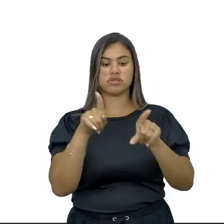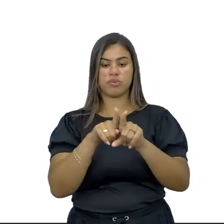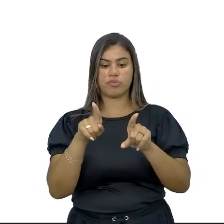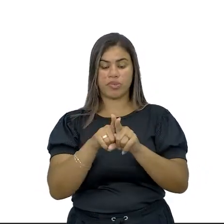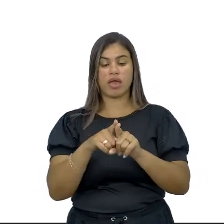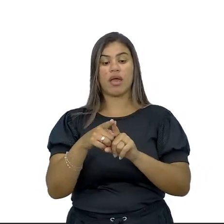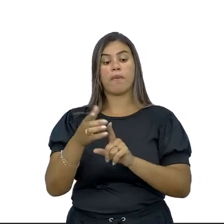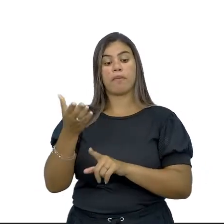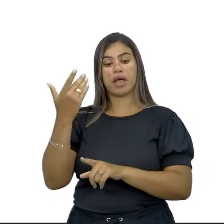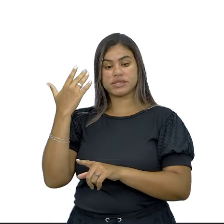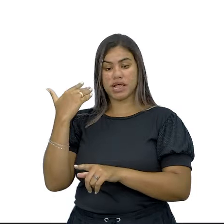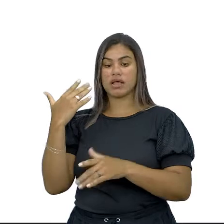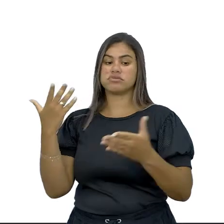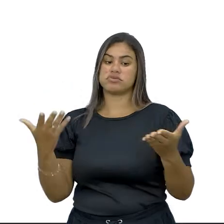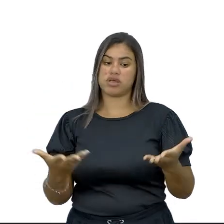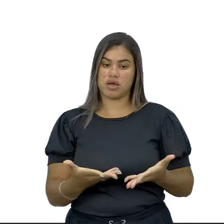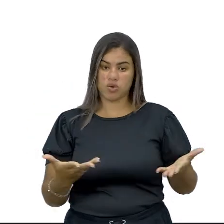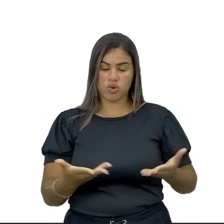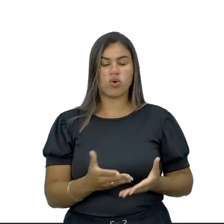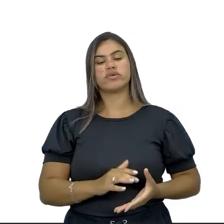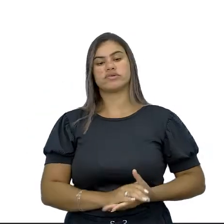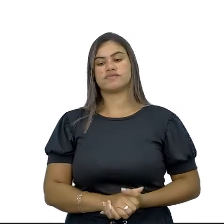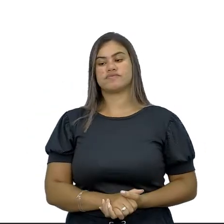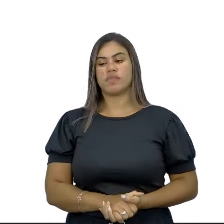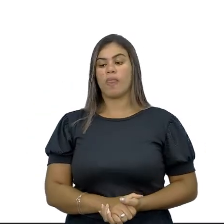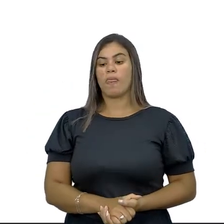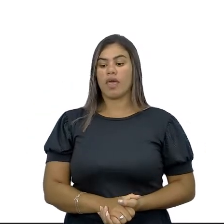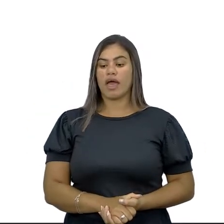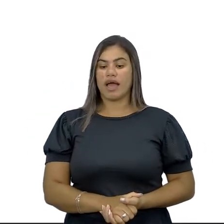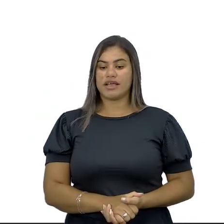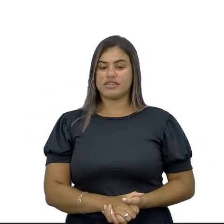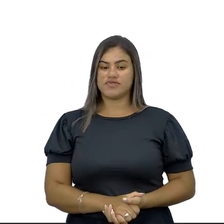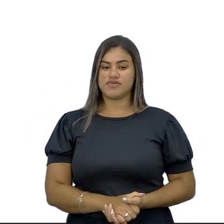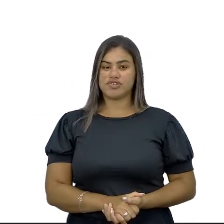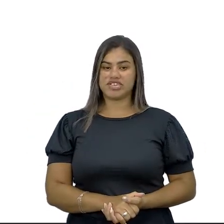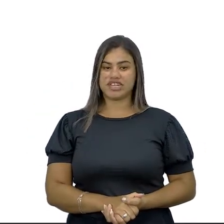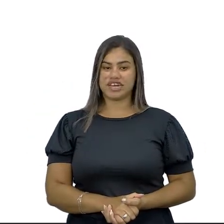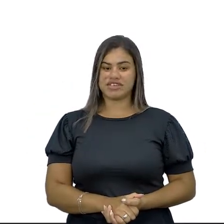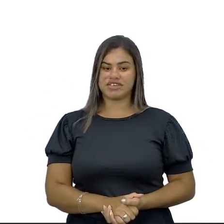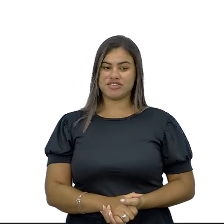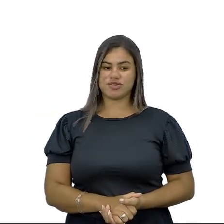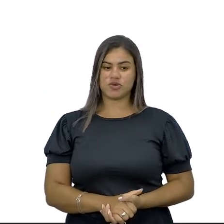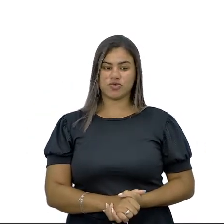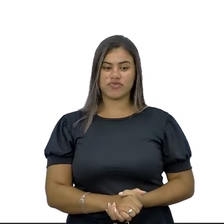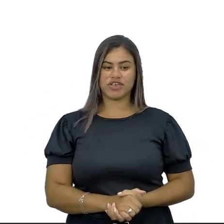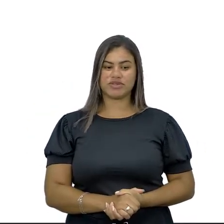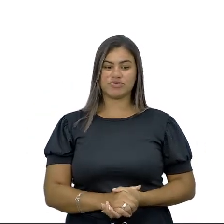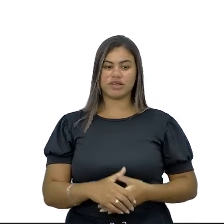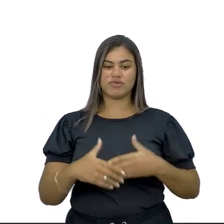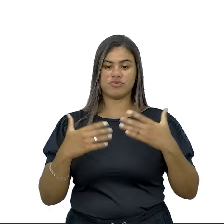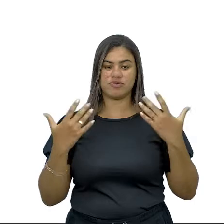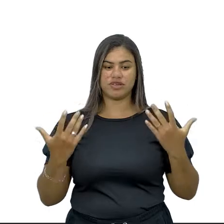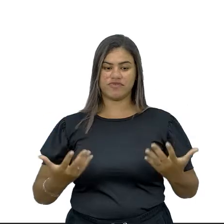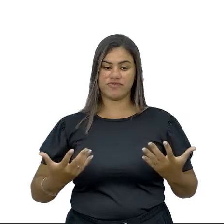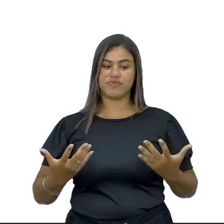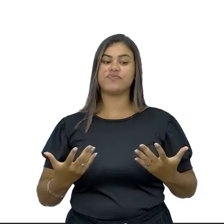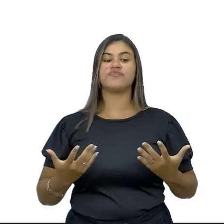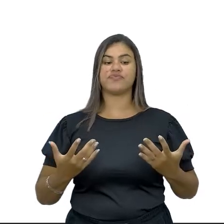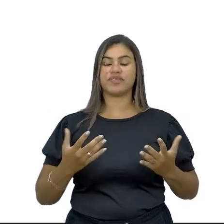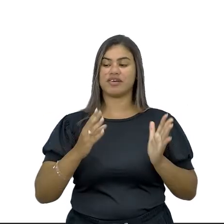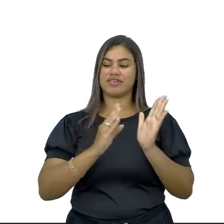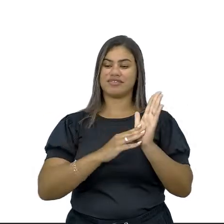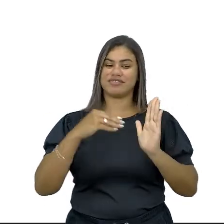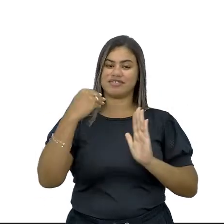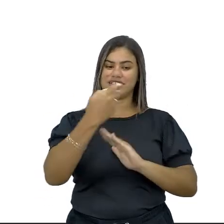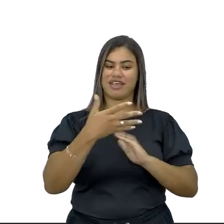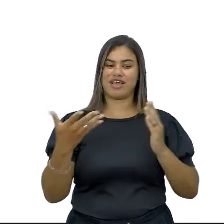e também para aquelas dos anos séries vigentes. E, né, vamos entender como será a agenda da nossa